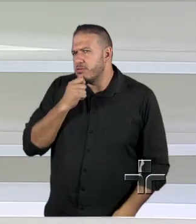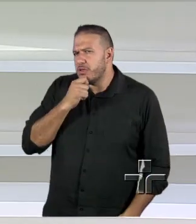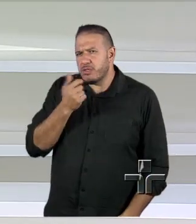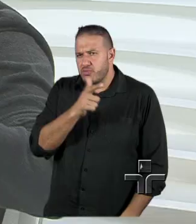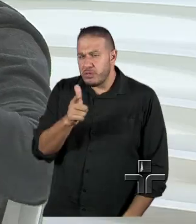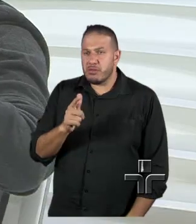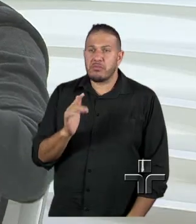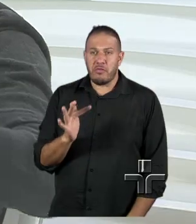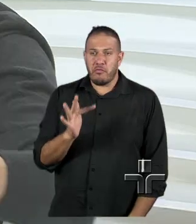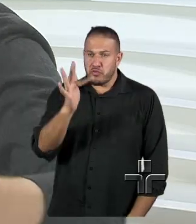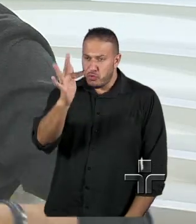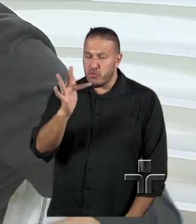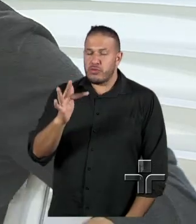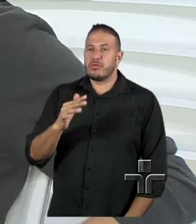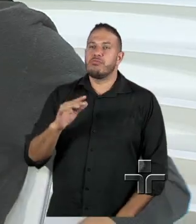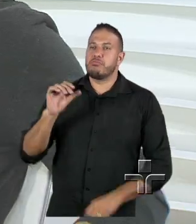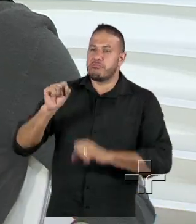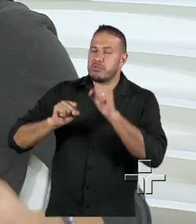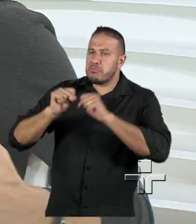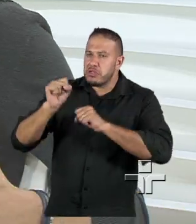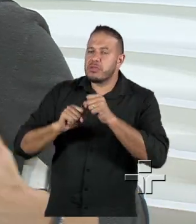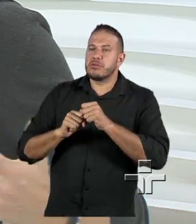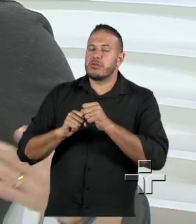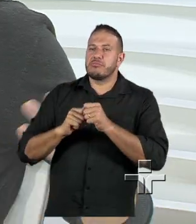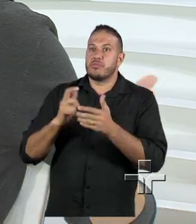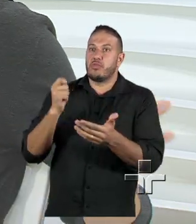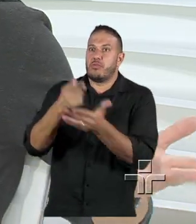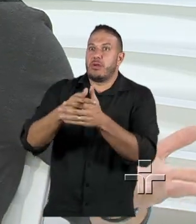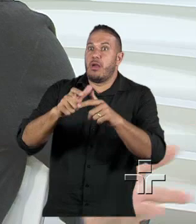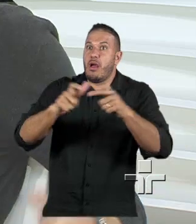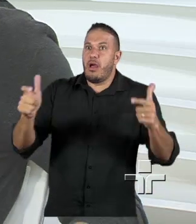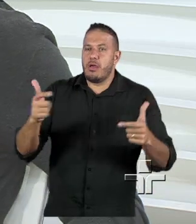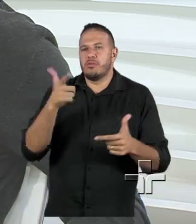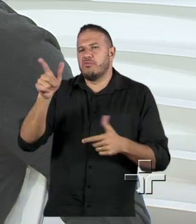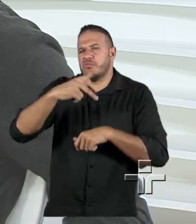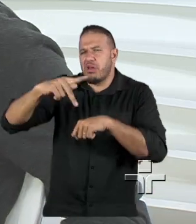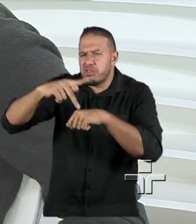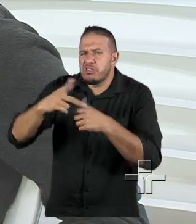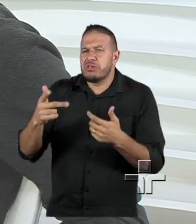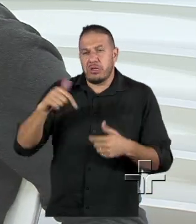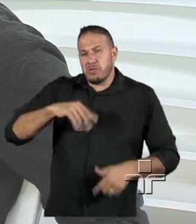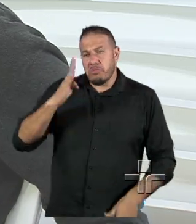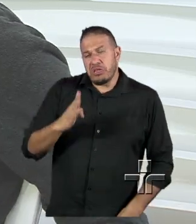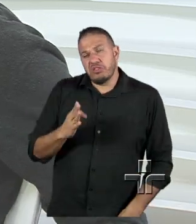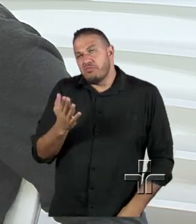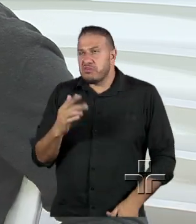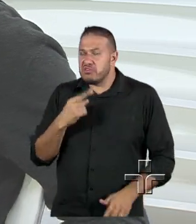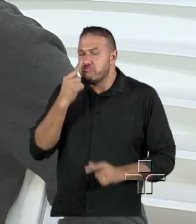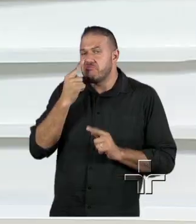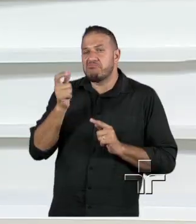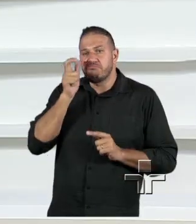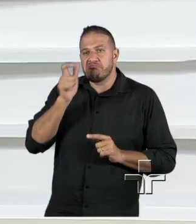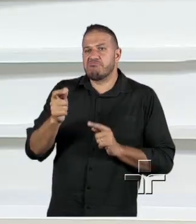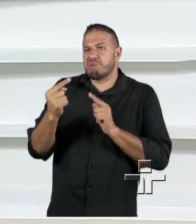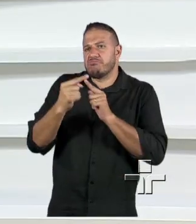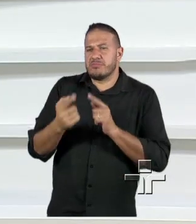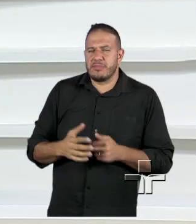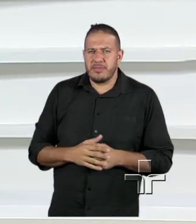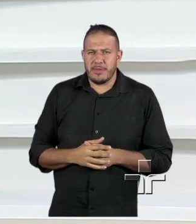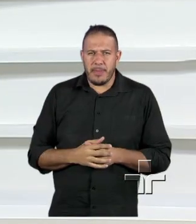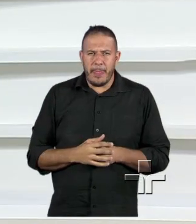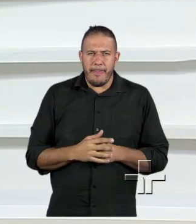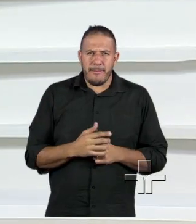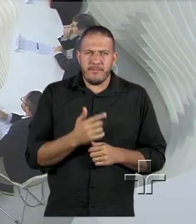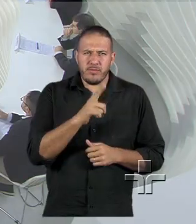tiver alguma grande aquisição no mundo, no Brasil, em algum lugar, talvez faça sentido. Alexandre, posso só aproveitar? 25% do mercado, é isso que eu...